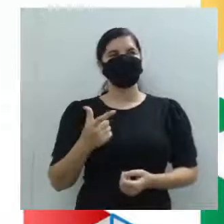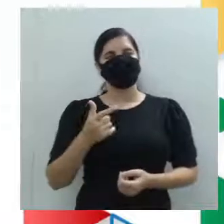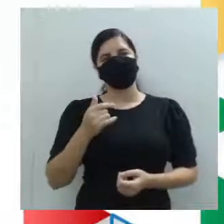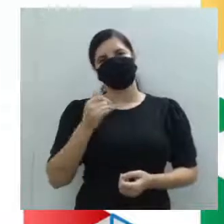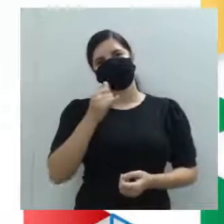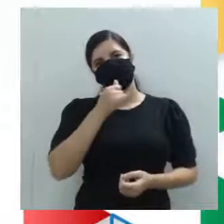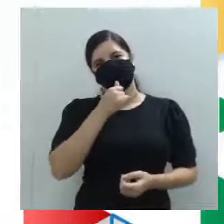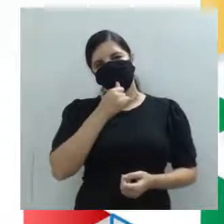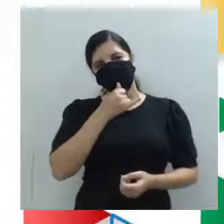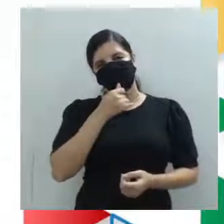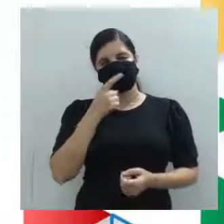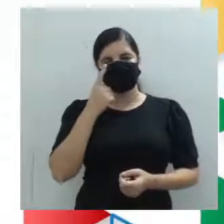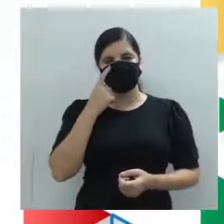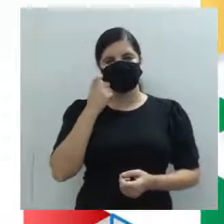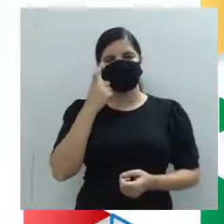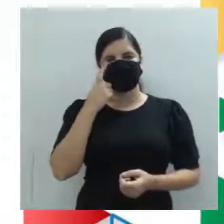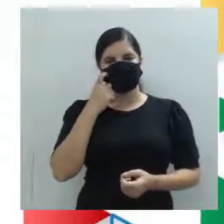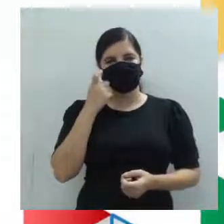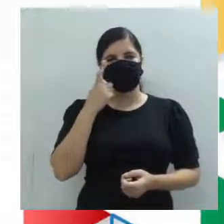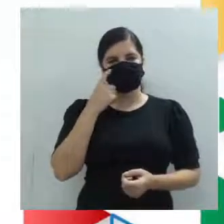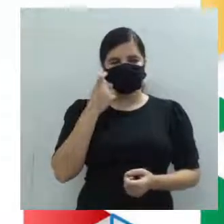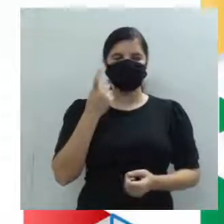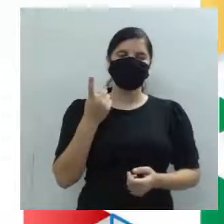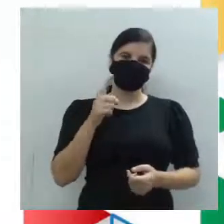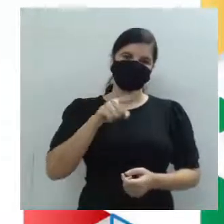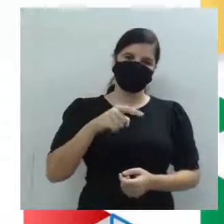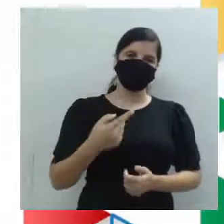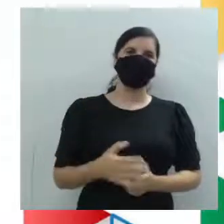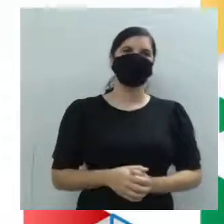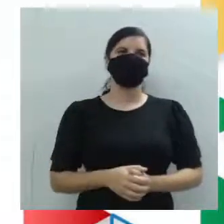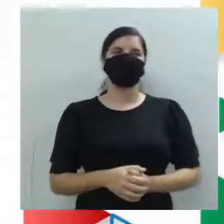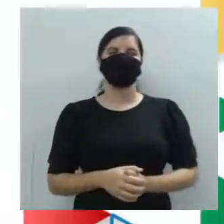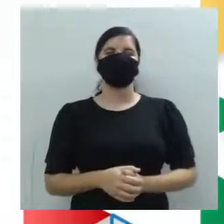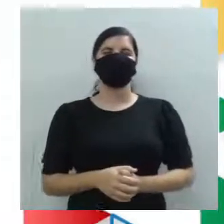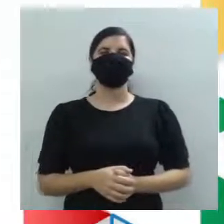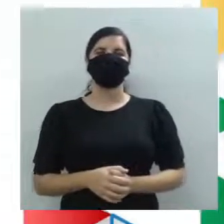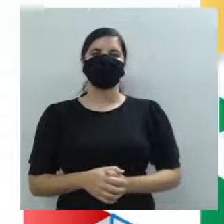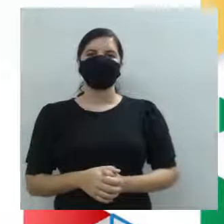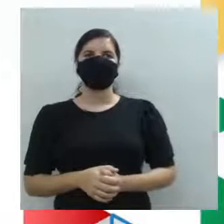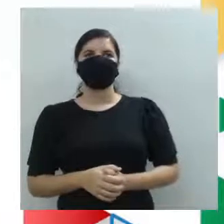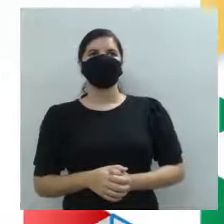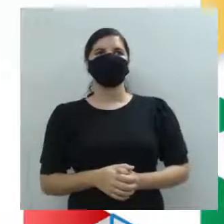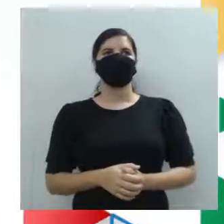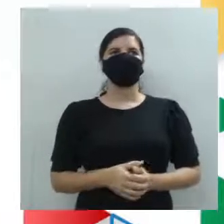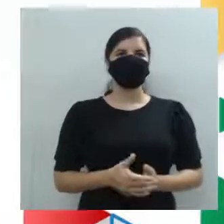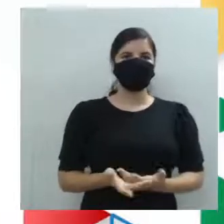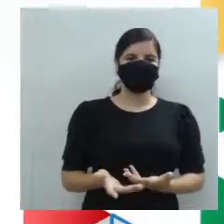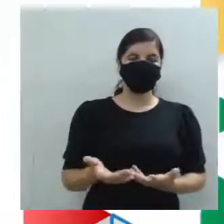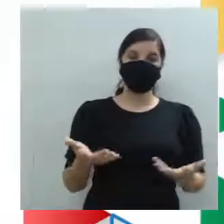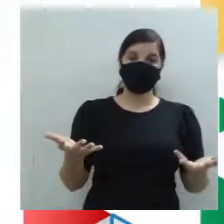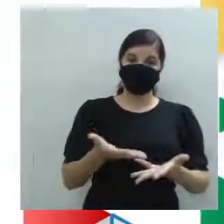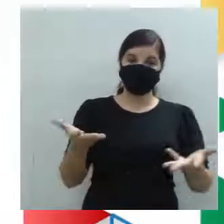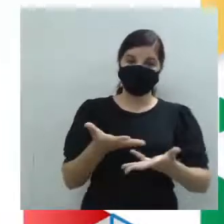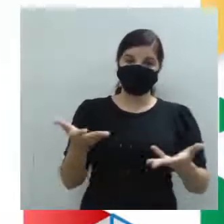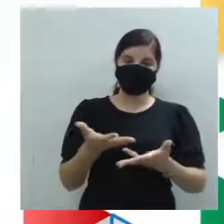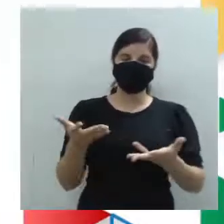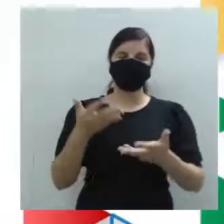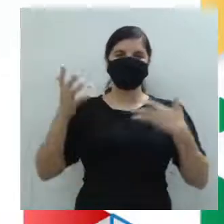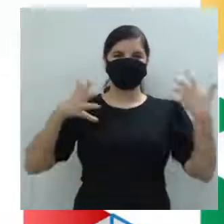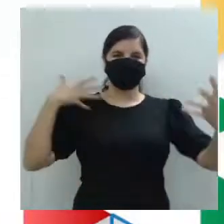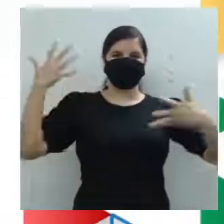a lágrima. A lágrima vai representar o quê? O choro. O choro é a tristeza, certo? Gravem bem. E aqui,